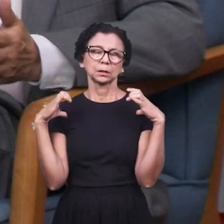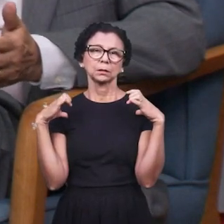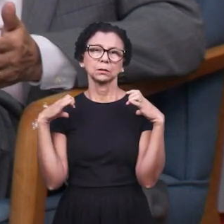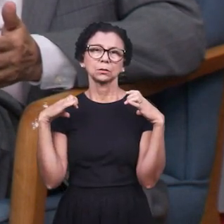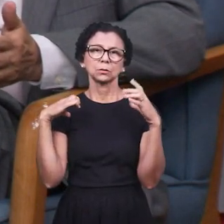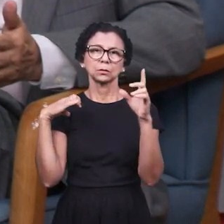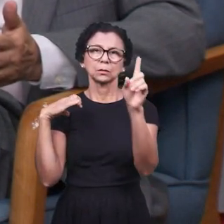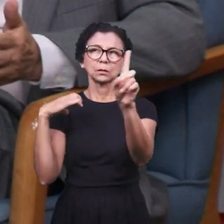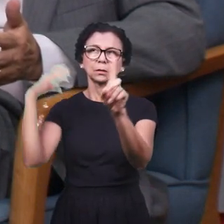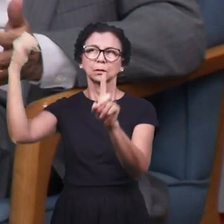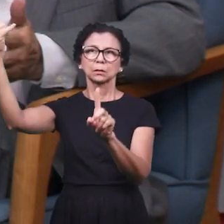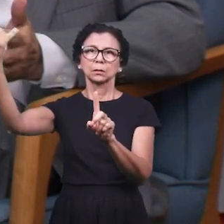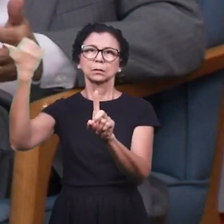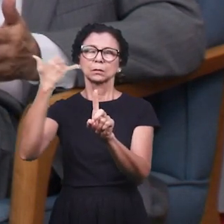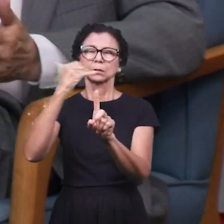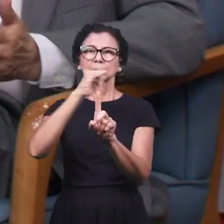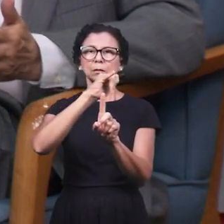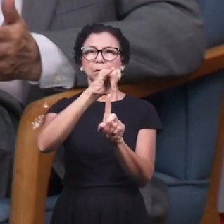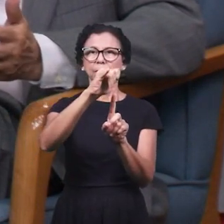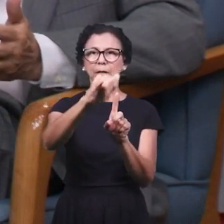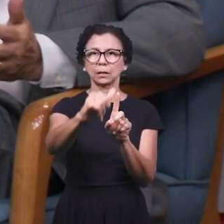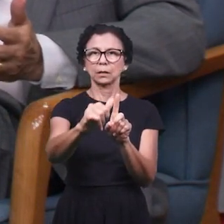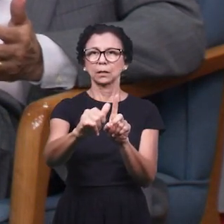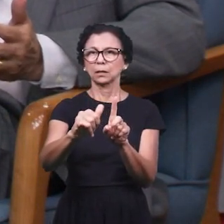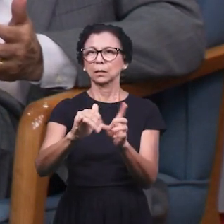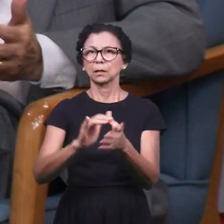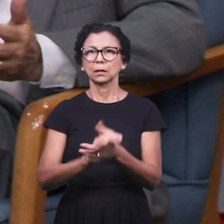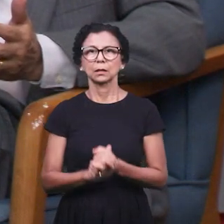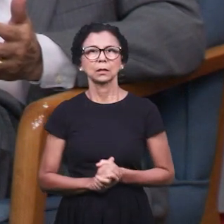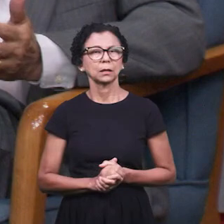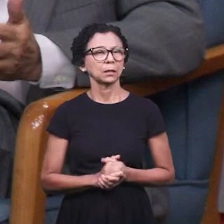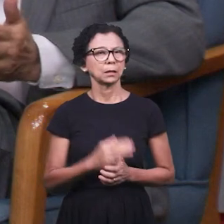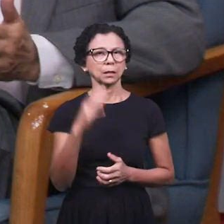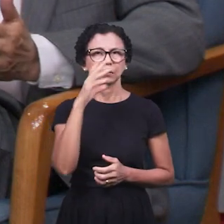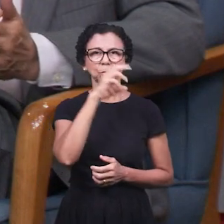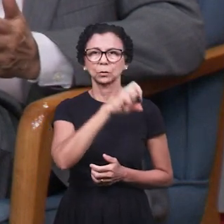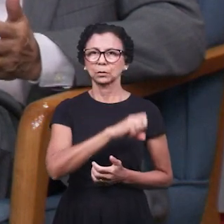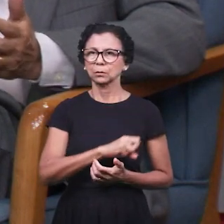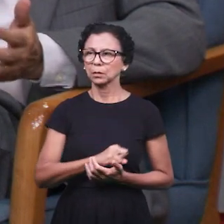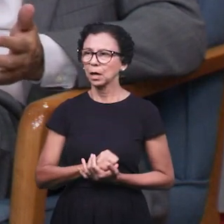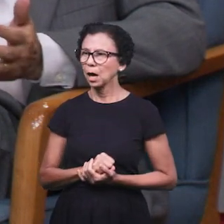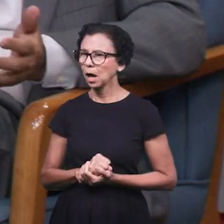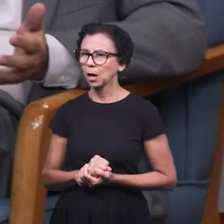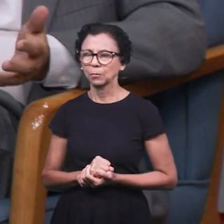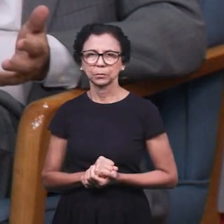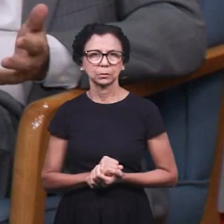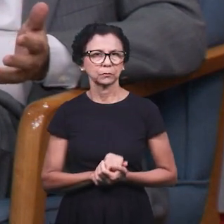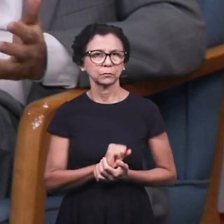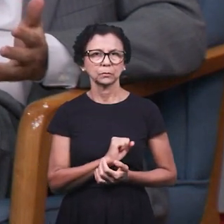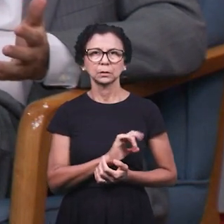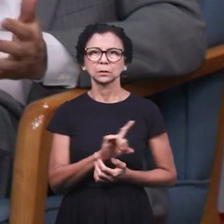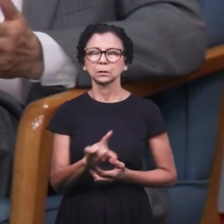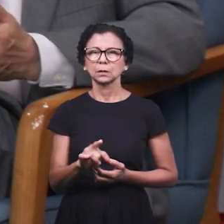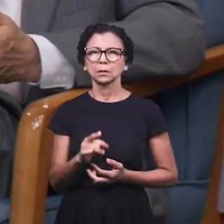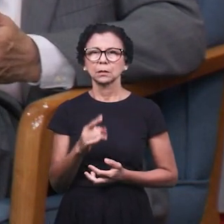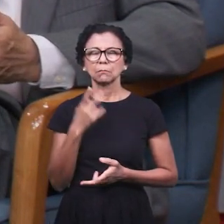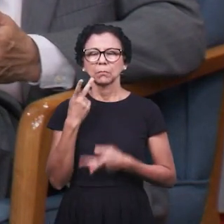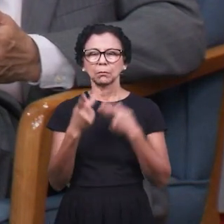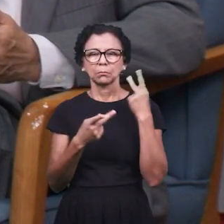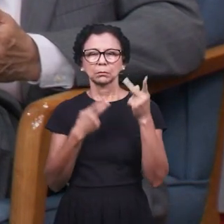tem que falar continuamente, não há tempo de você meditar se você falou alguma coisa fora ou